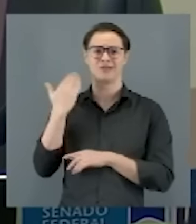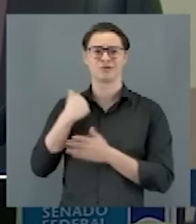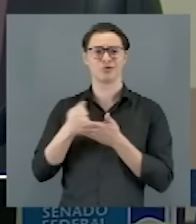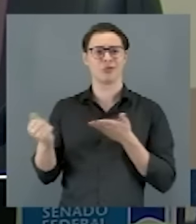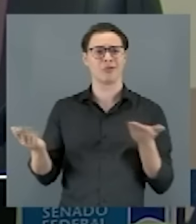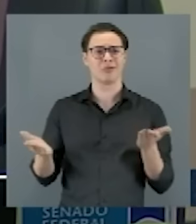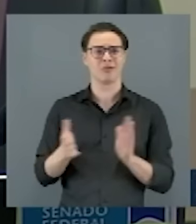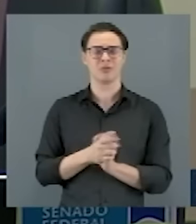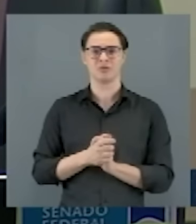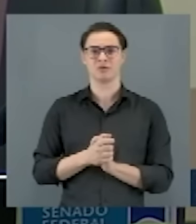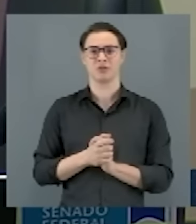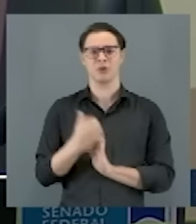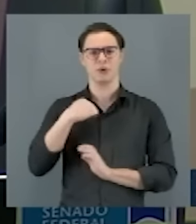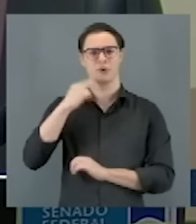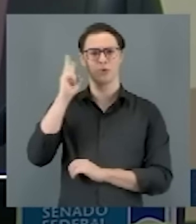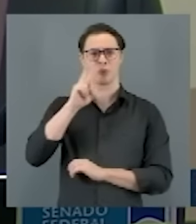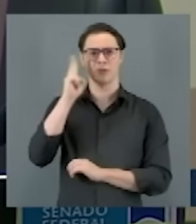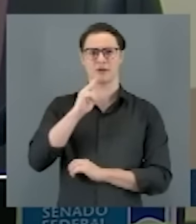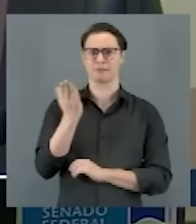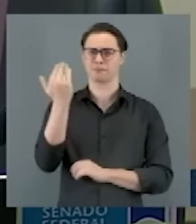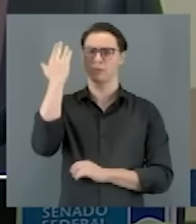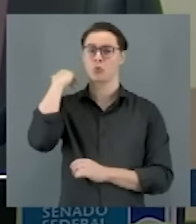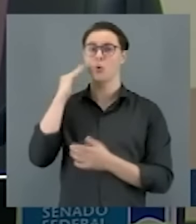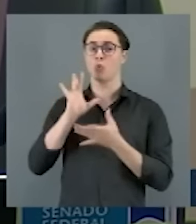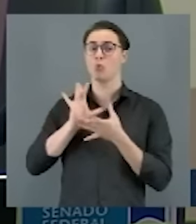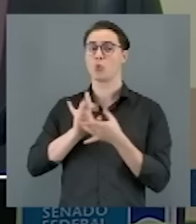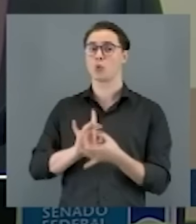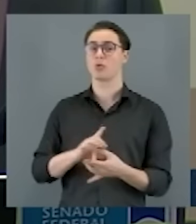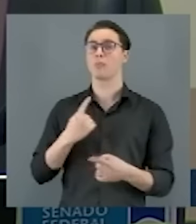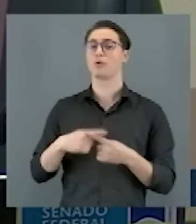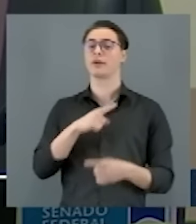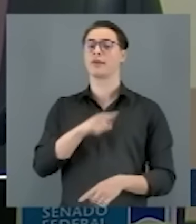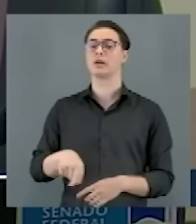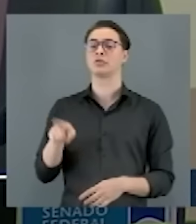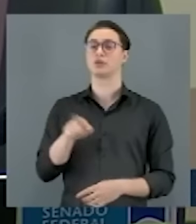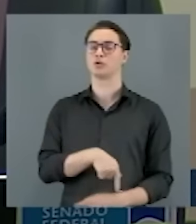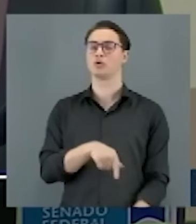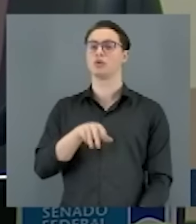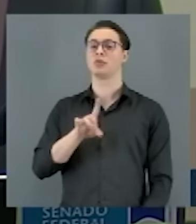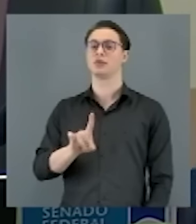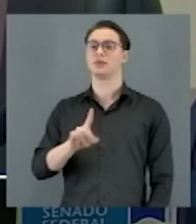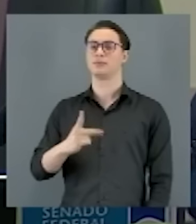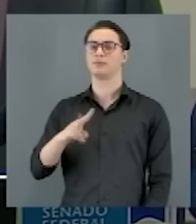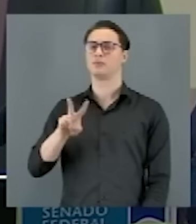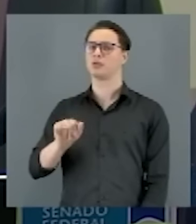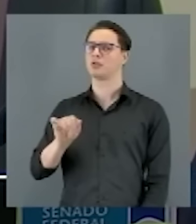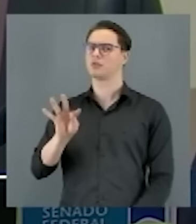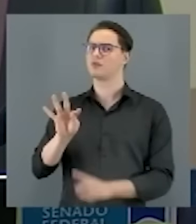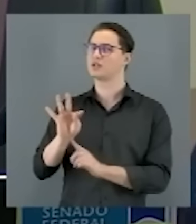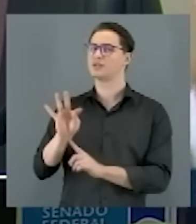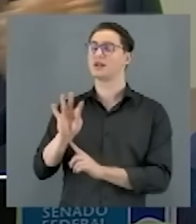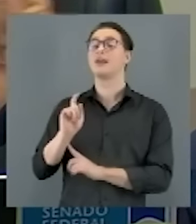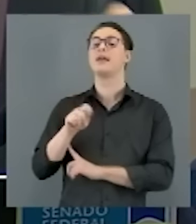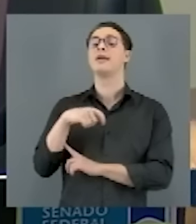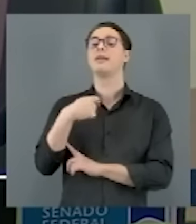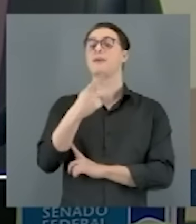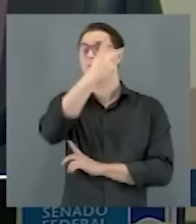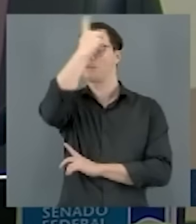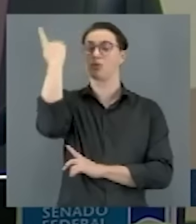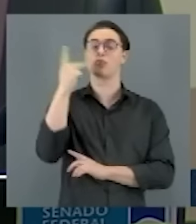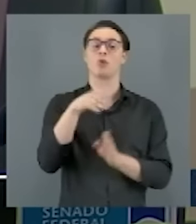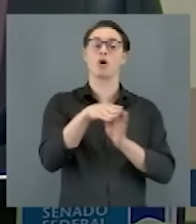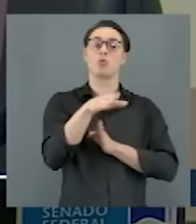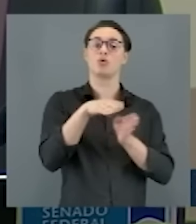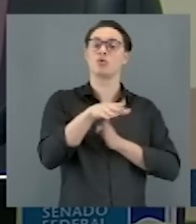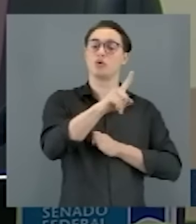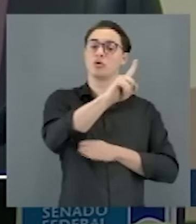o contexto do fim da cobrança do seguro DPVAT. Quem recomendou o fim da cobrança do